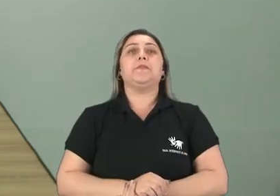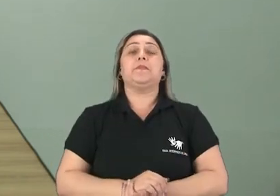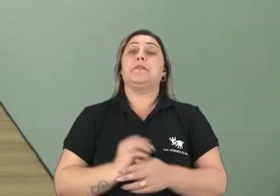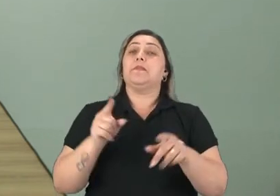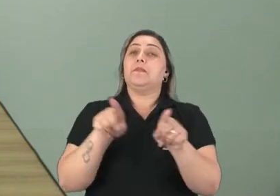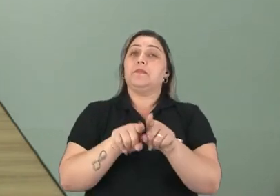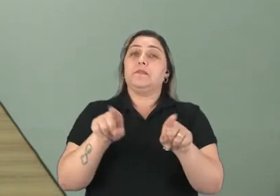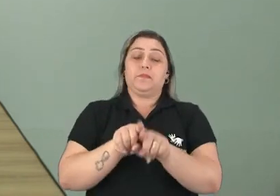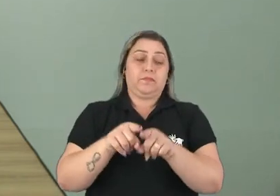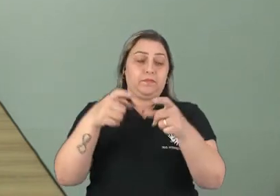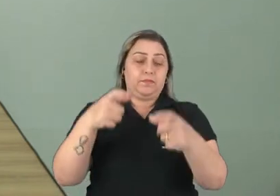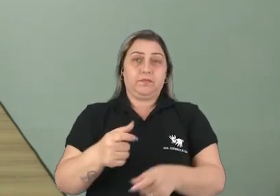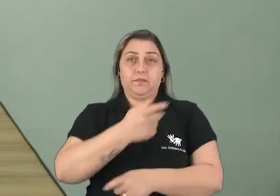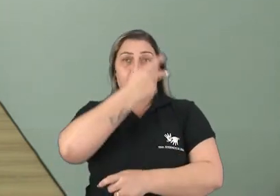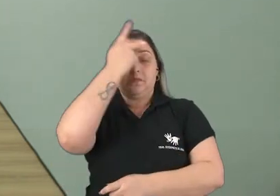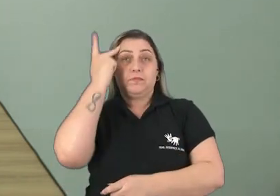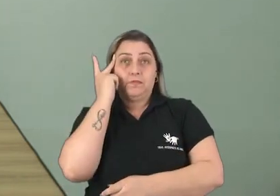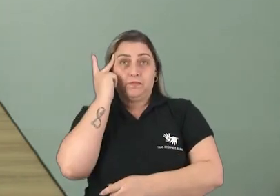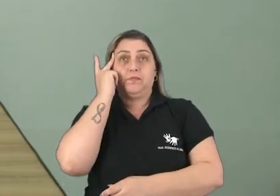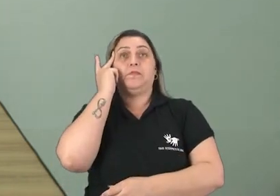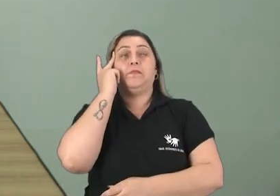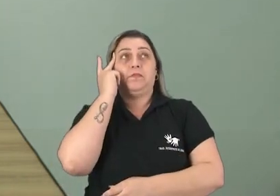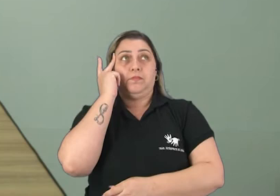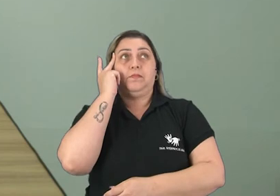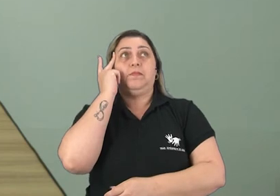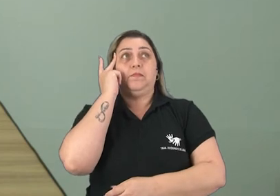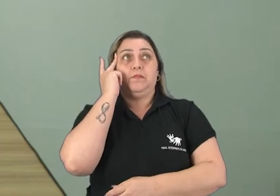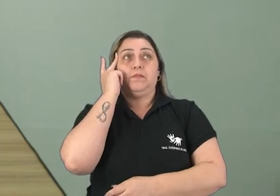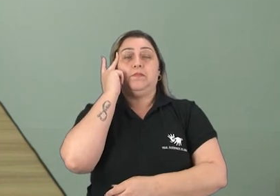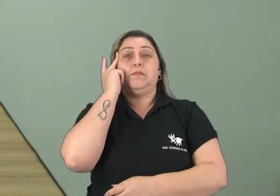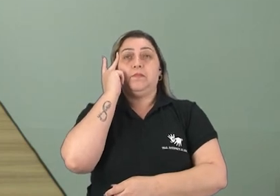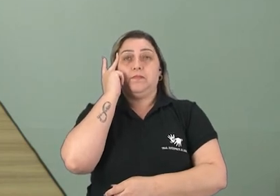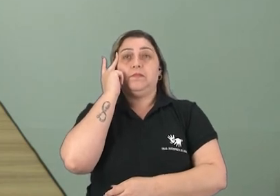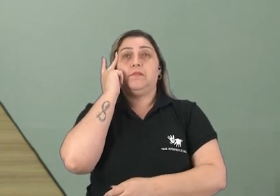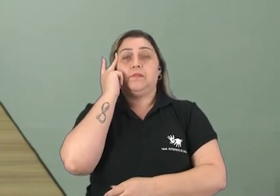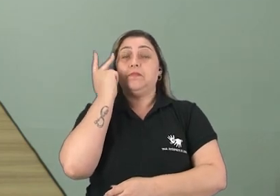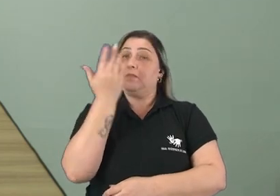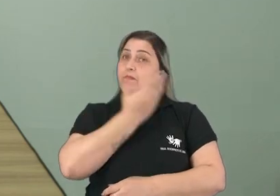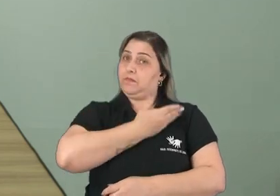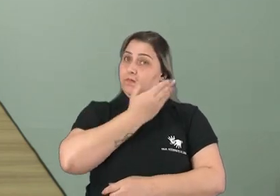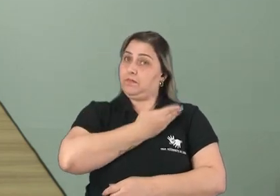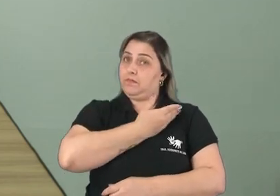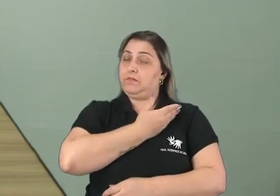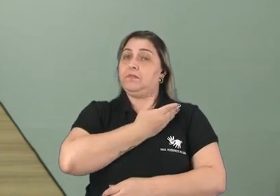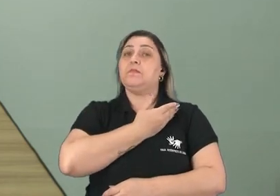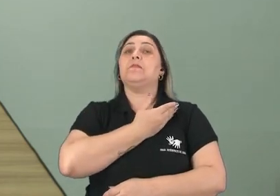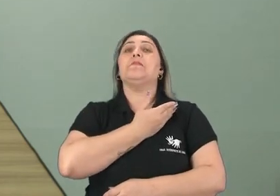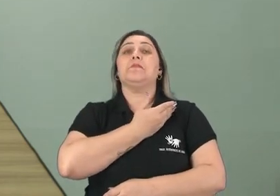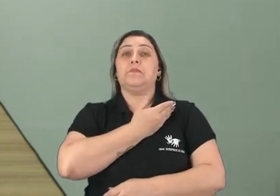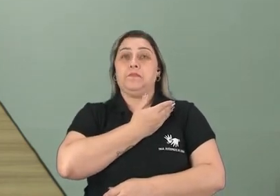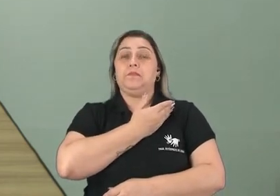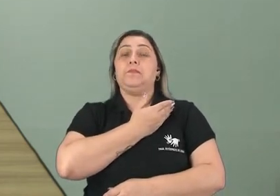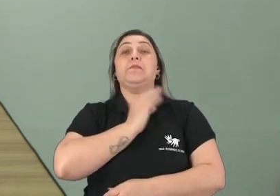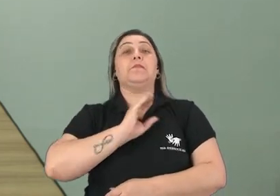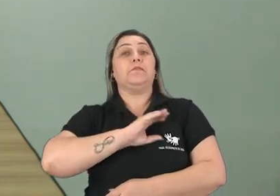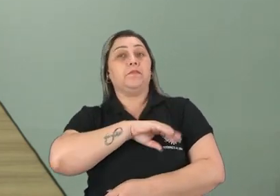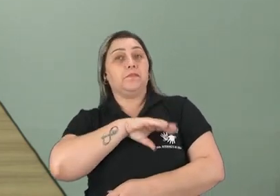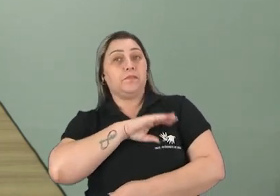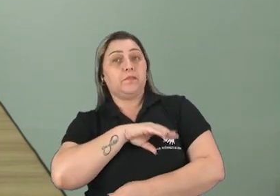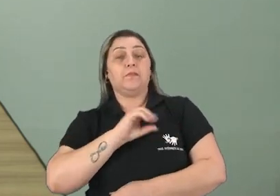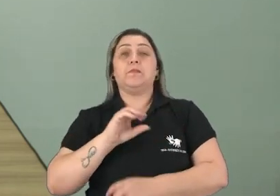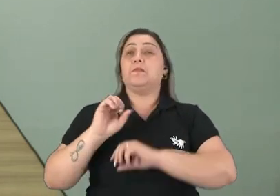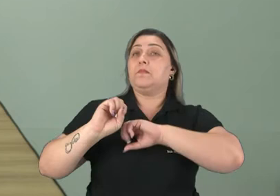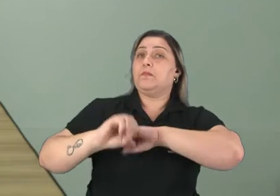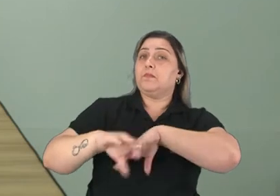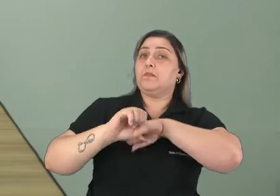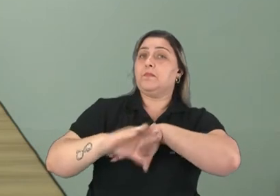Como também localizar uma pessoa entre outras, ou localizar o endereço de um amigo, de um colega, ou mesmo